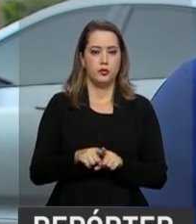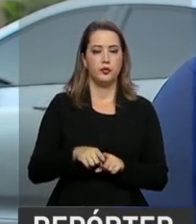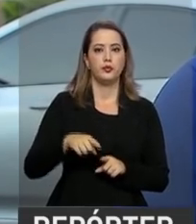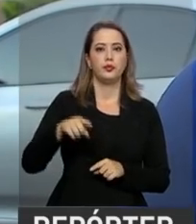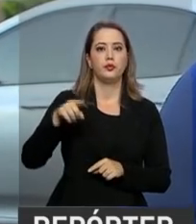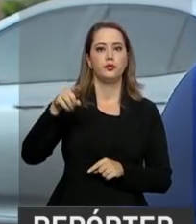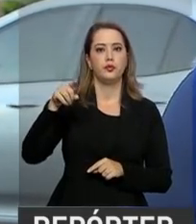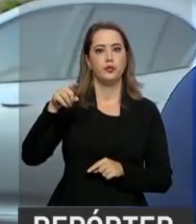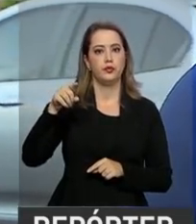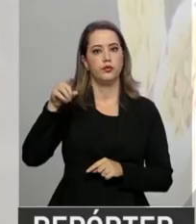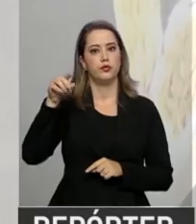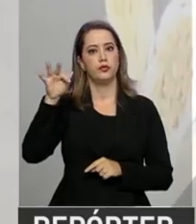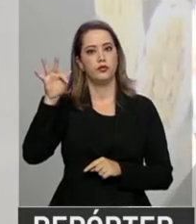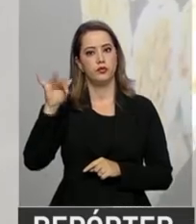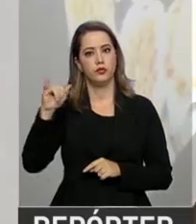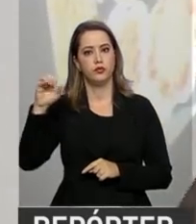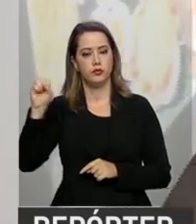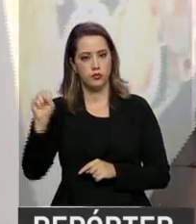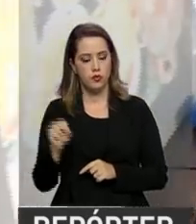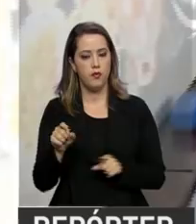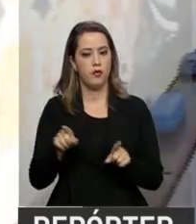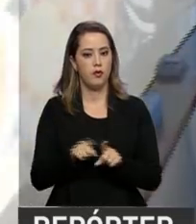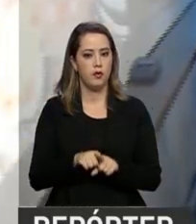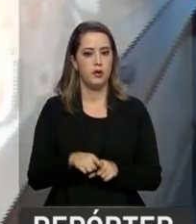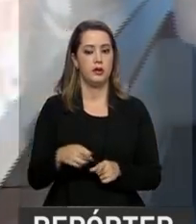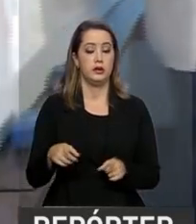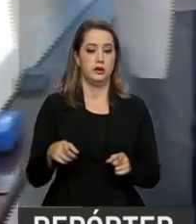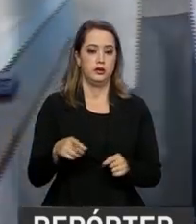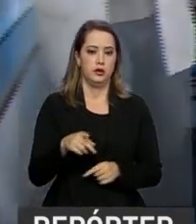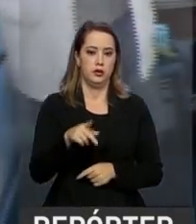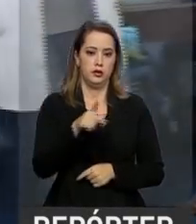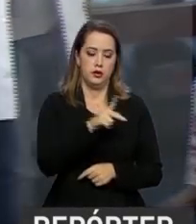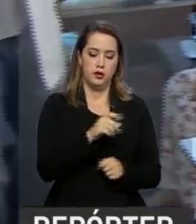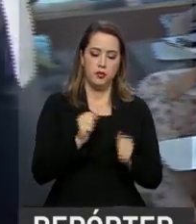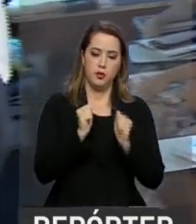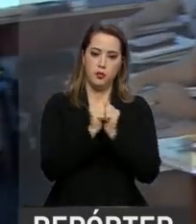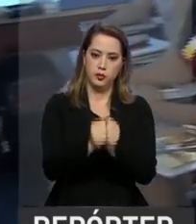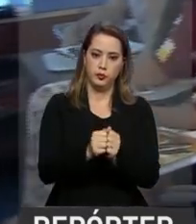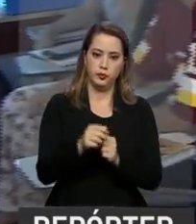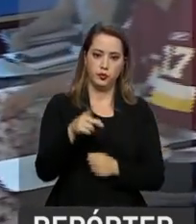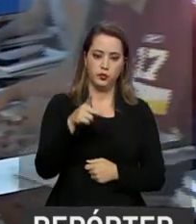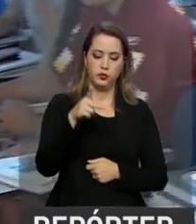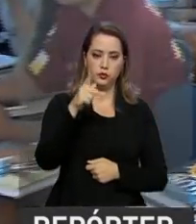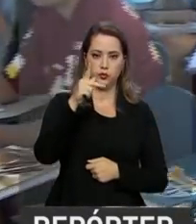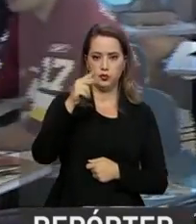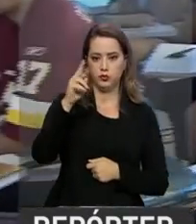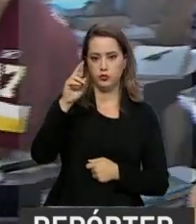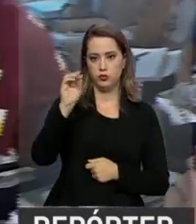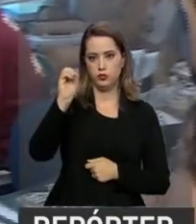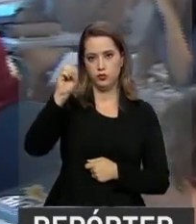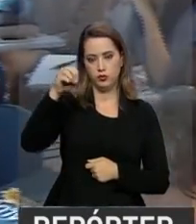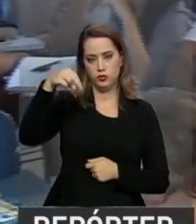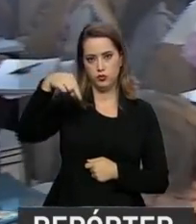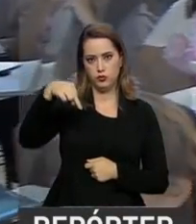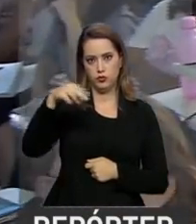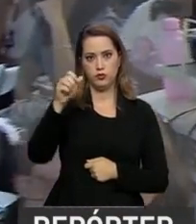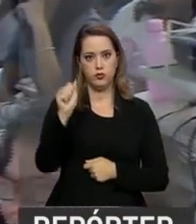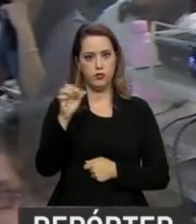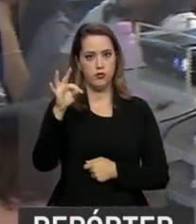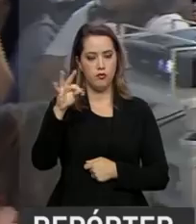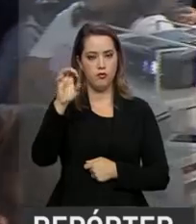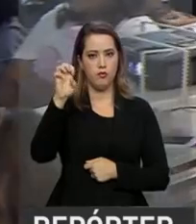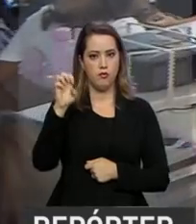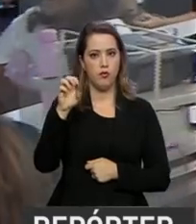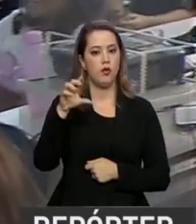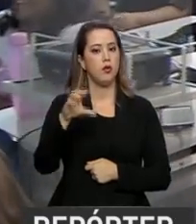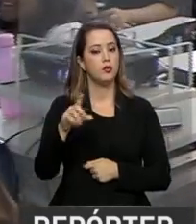de Financiamento Estudantil. O Enem também é usado como critério para participar de seleção em cursos técnicos, disputar uma bolsa para